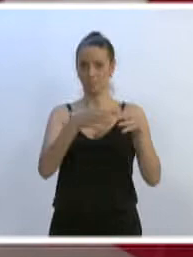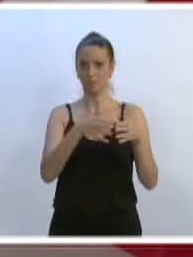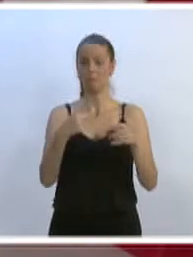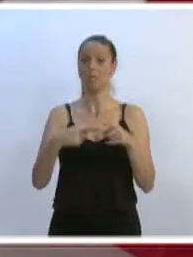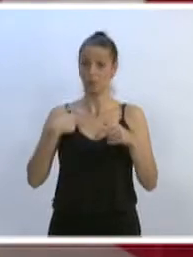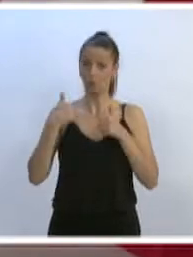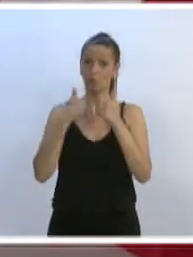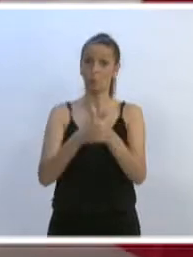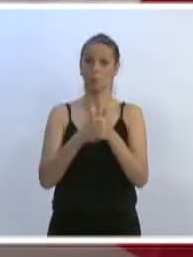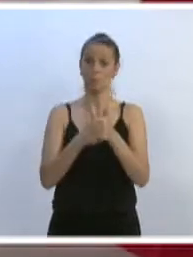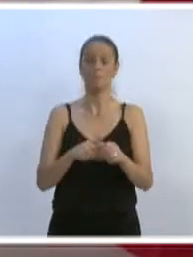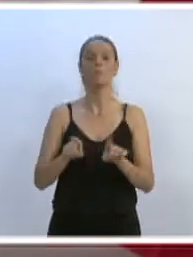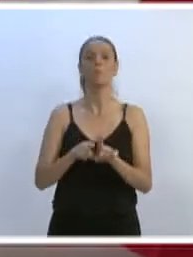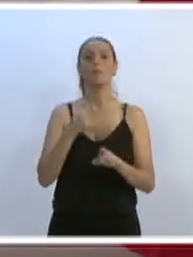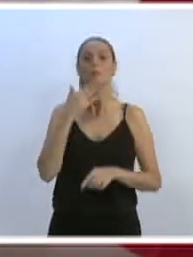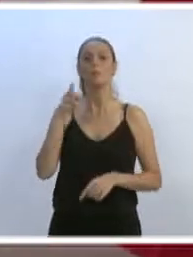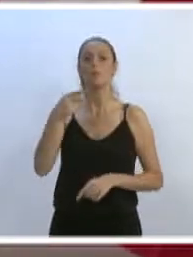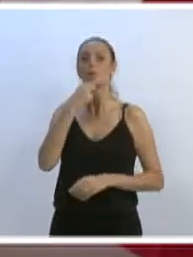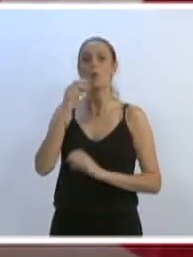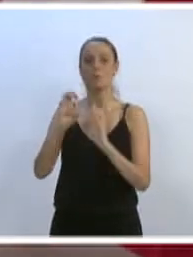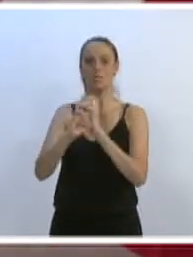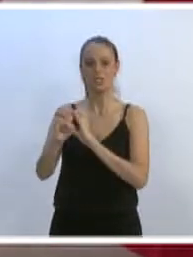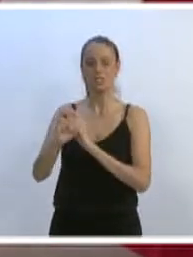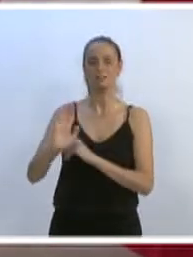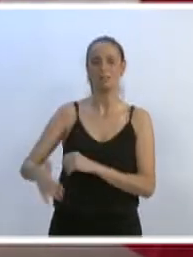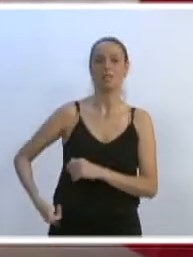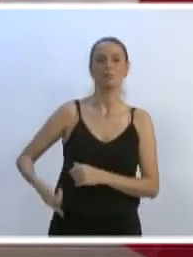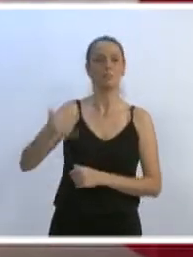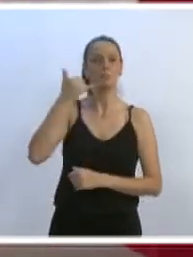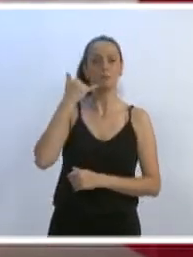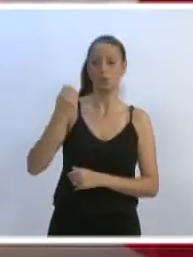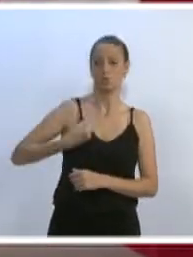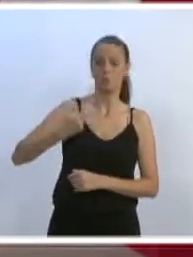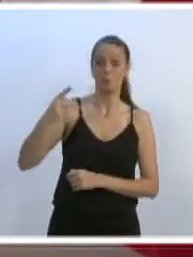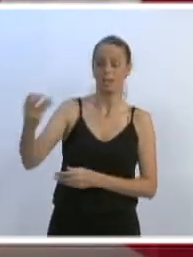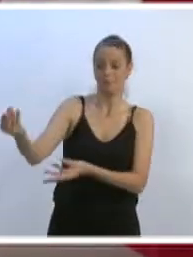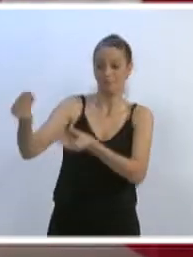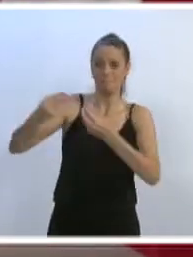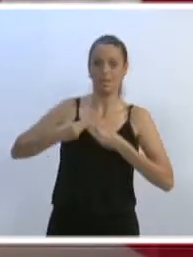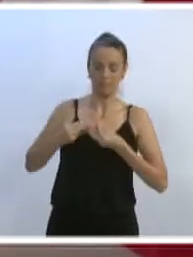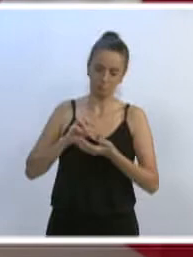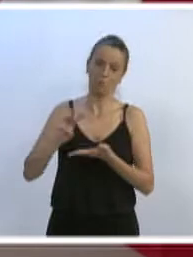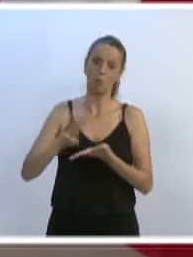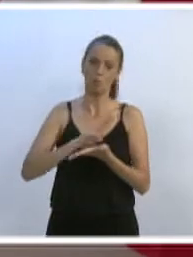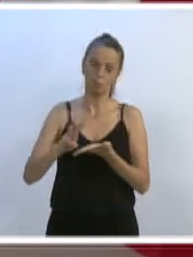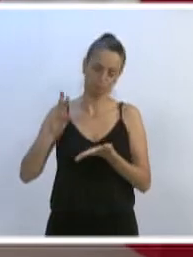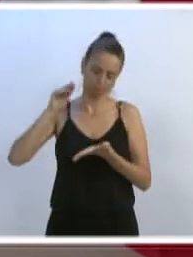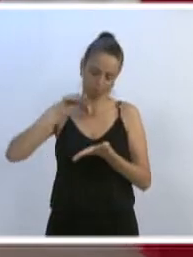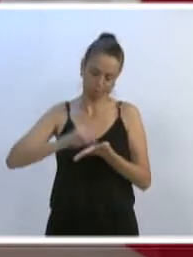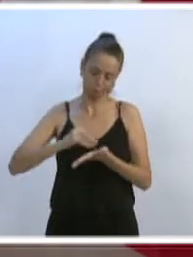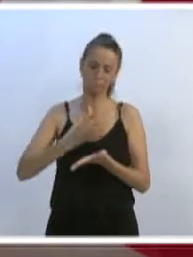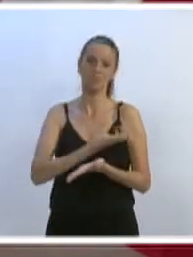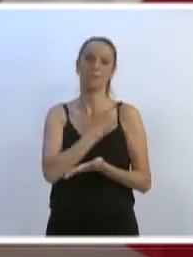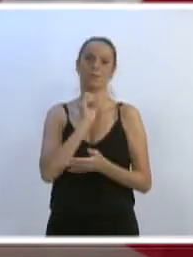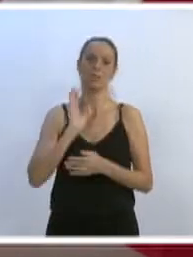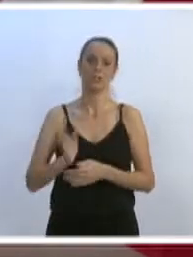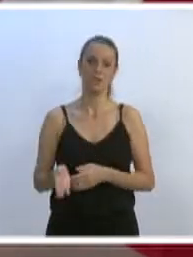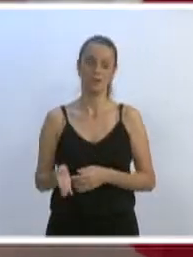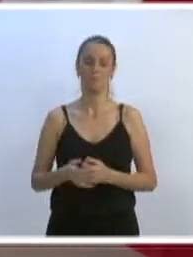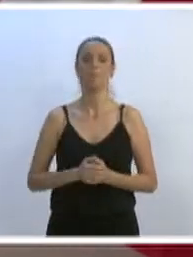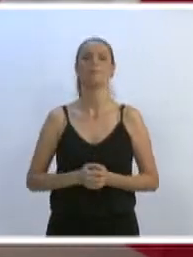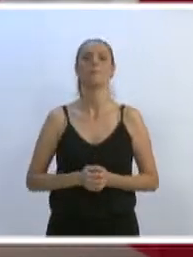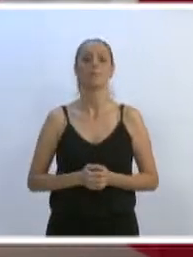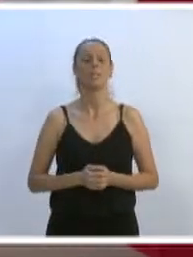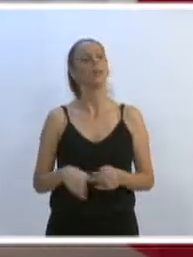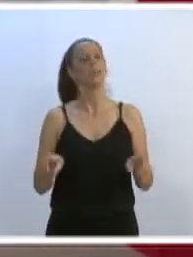inclusive fiquei com o telefone de contato o número do telefone de contato não só do engenheiro joão josé da silveira vieira mas também